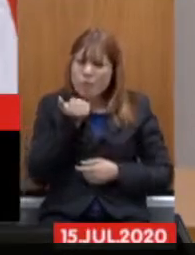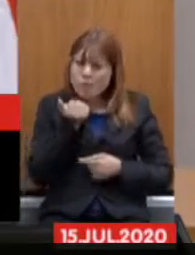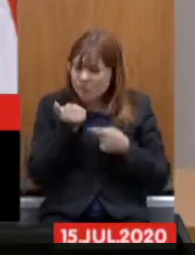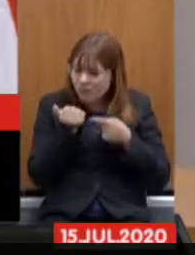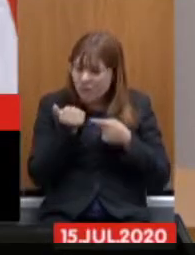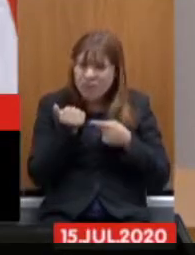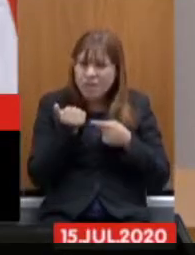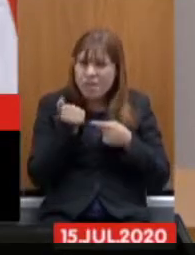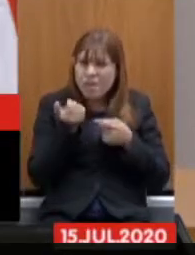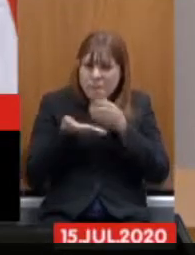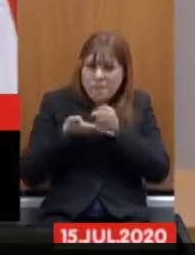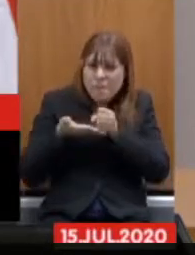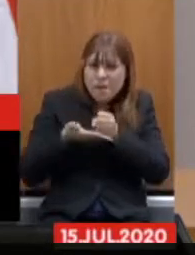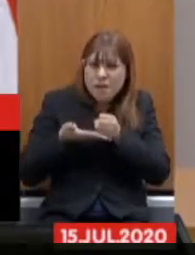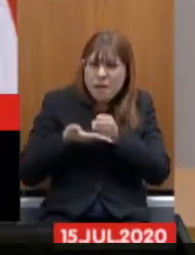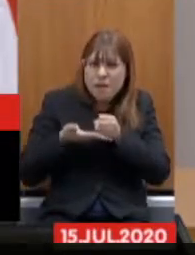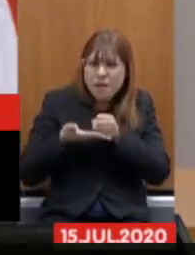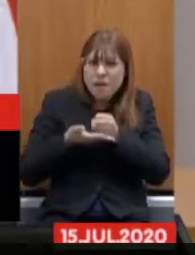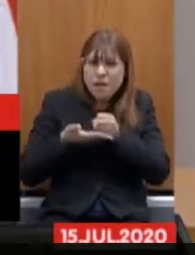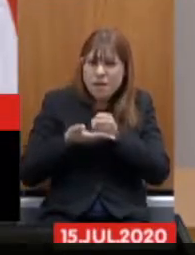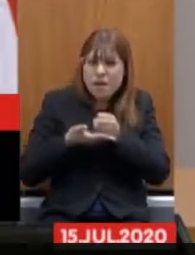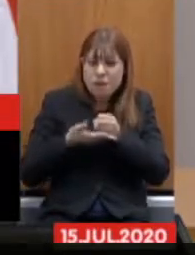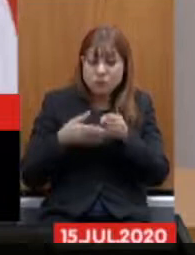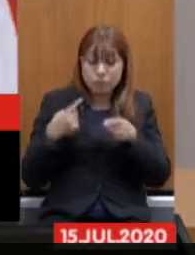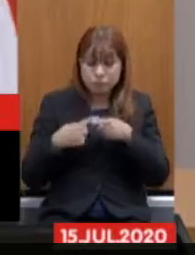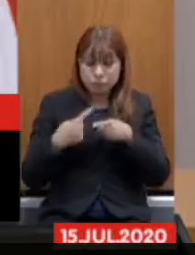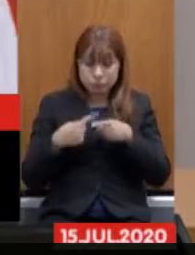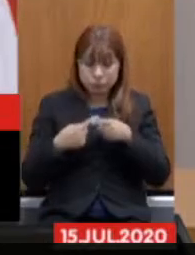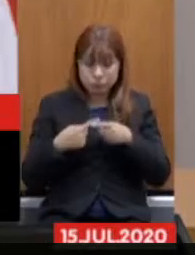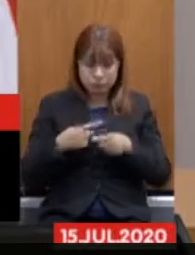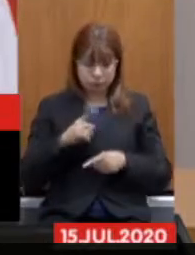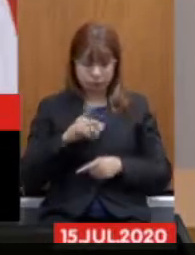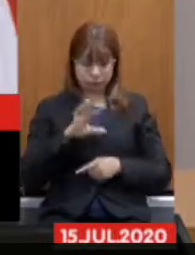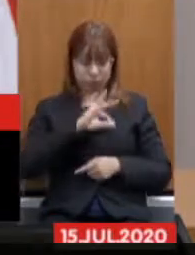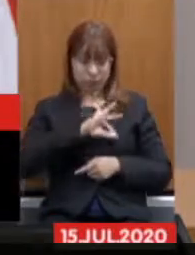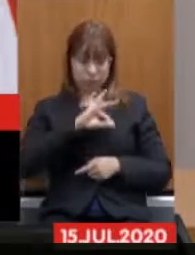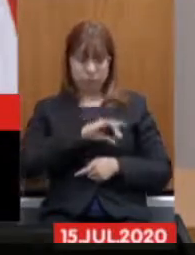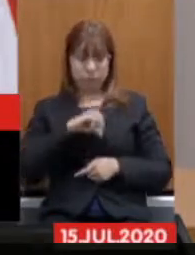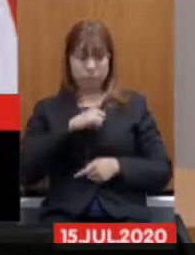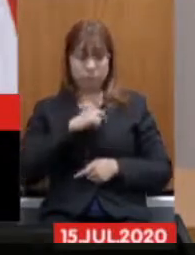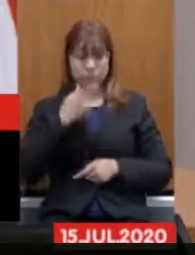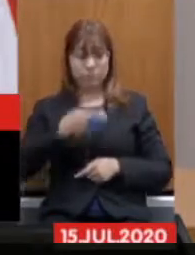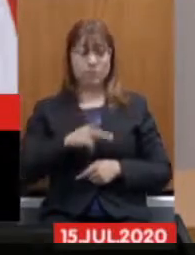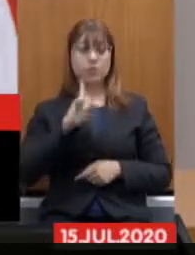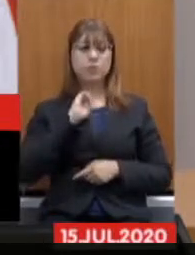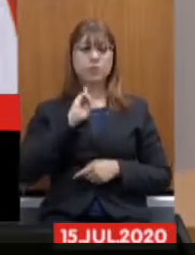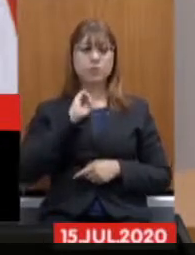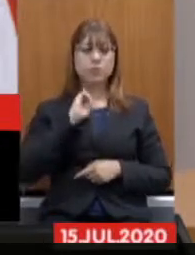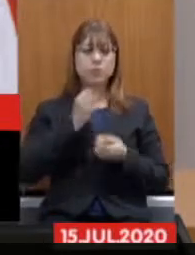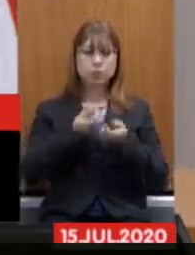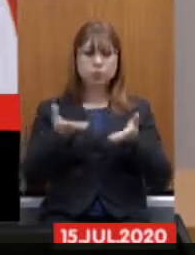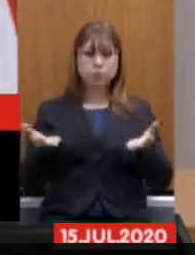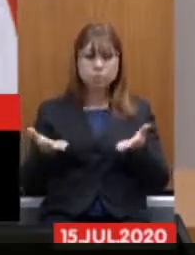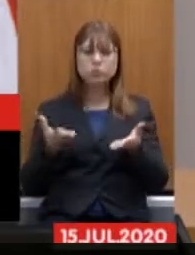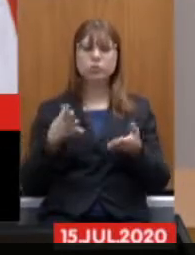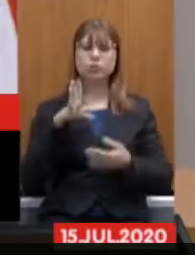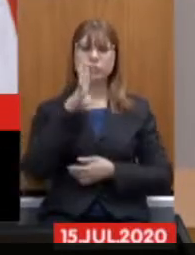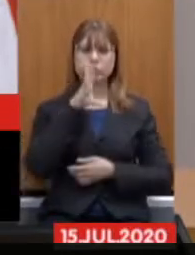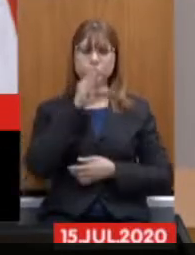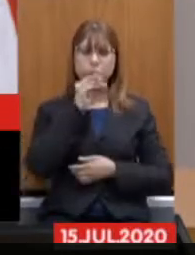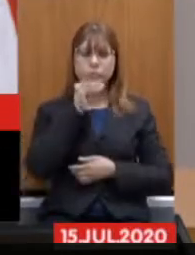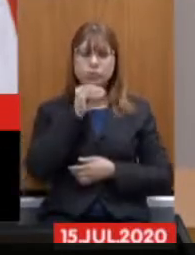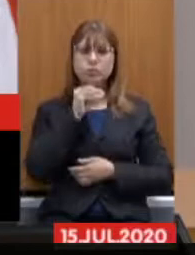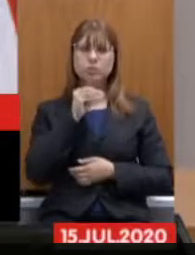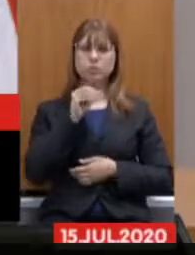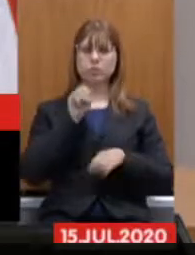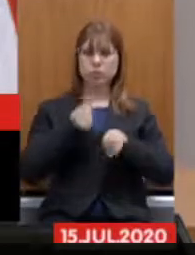necessidades básicas porque pelos vencimentos praticados pelo estado de minas gerais aos trabalhadores em educação